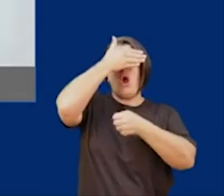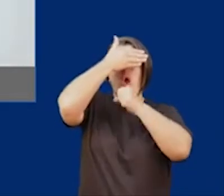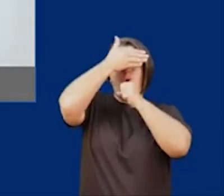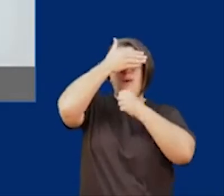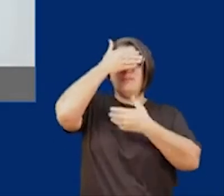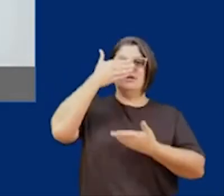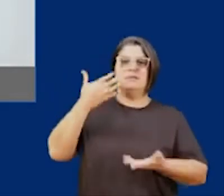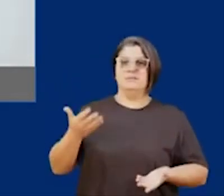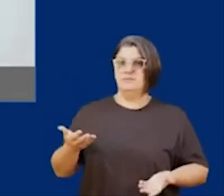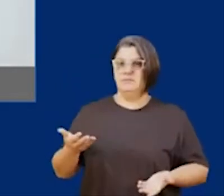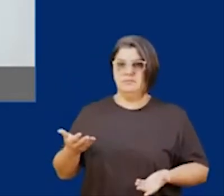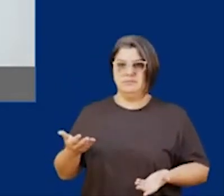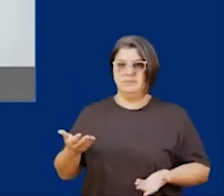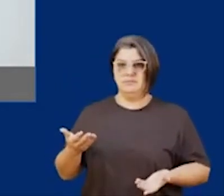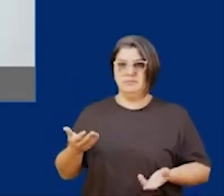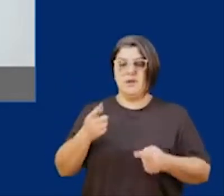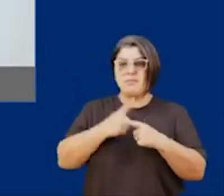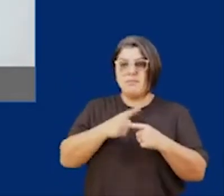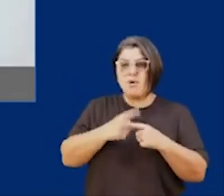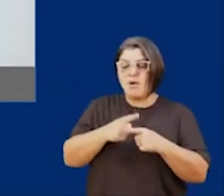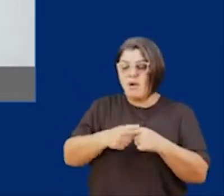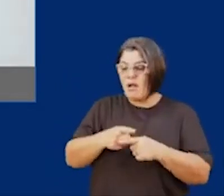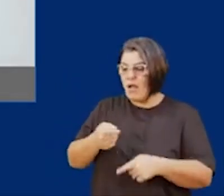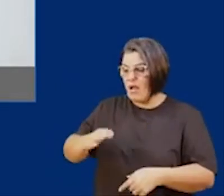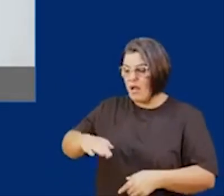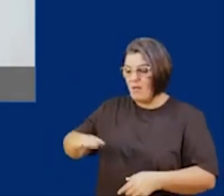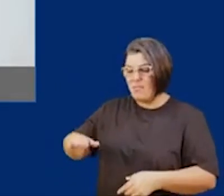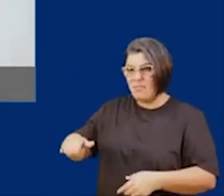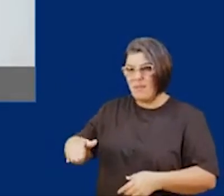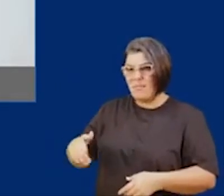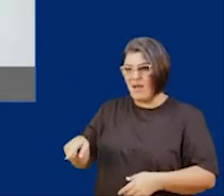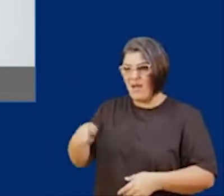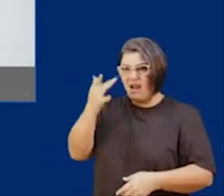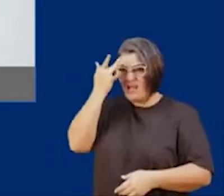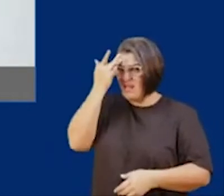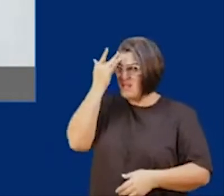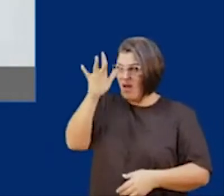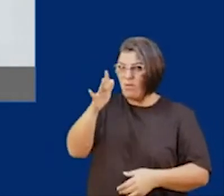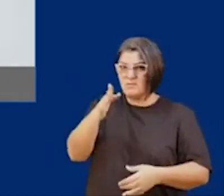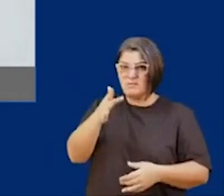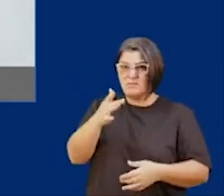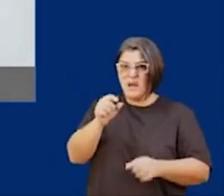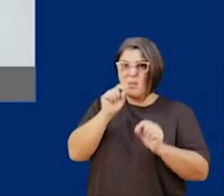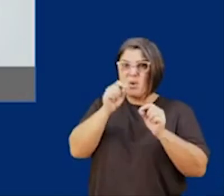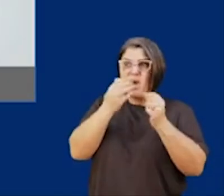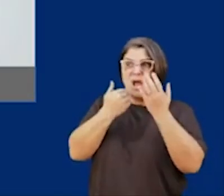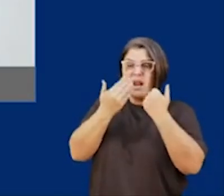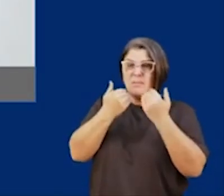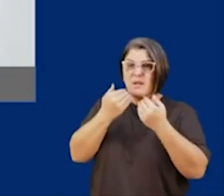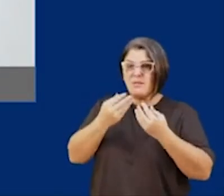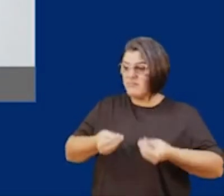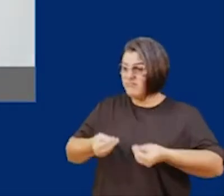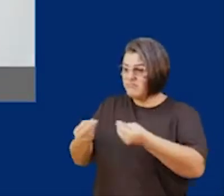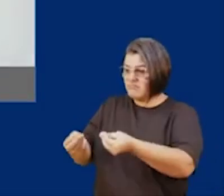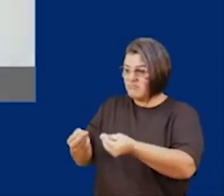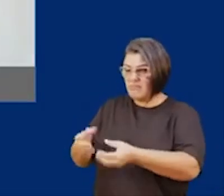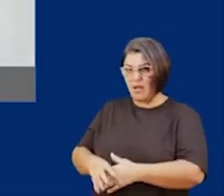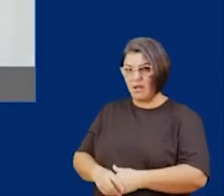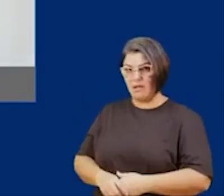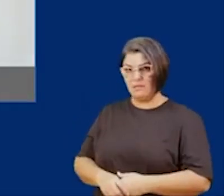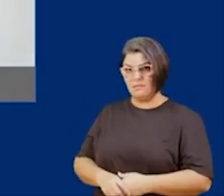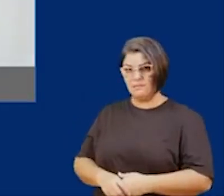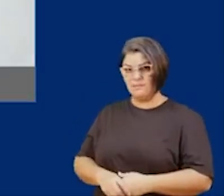por que com um bebê, que ele não sabe o que é o alimento, a gente oferta? Né? Com